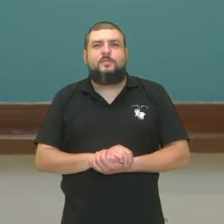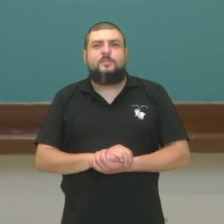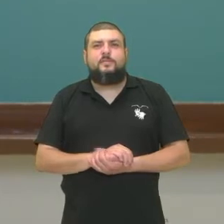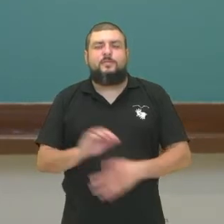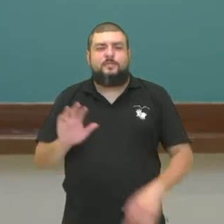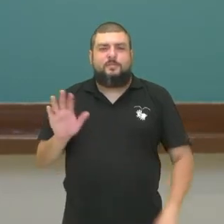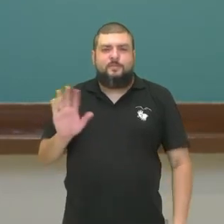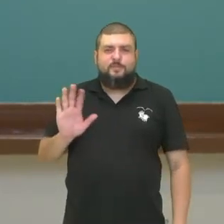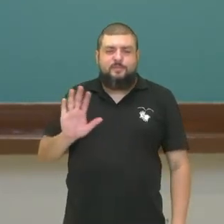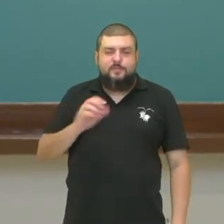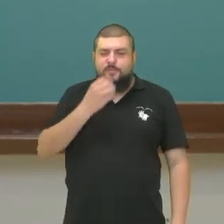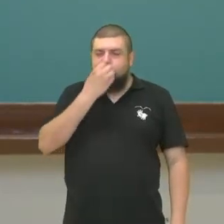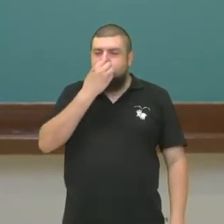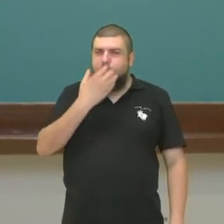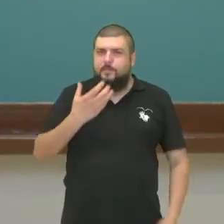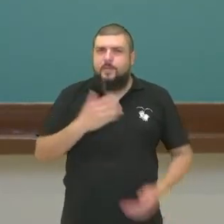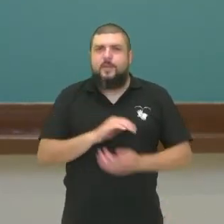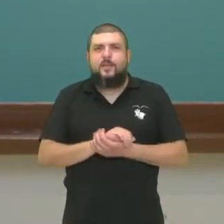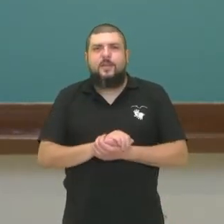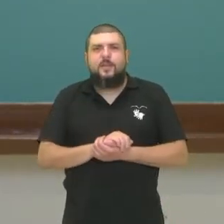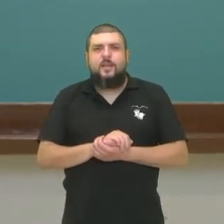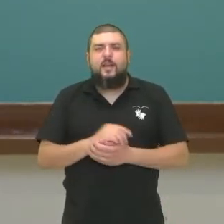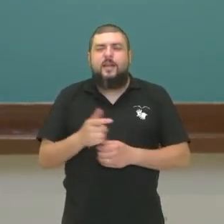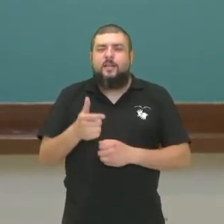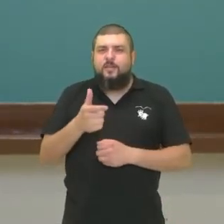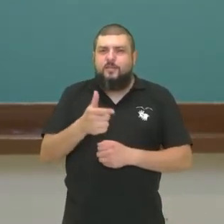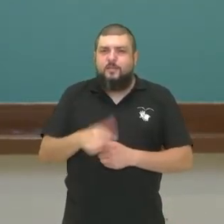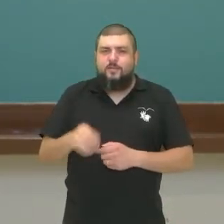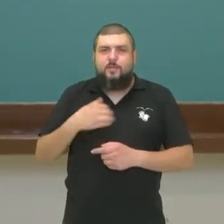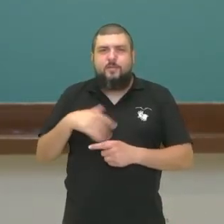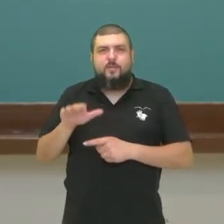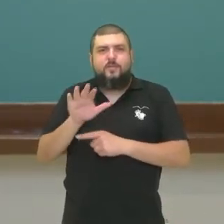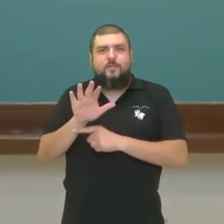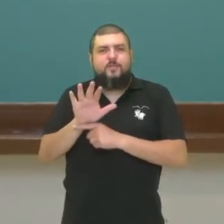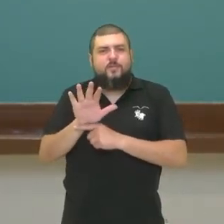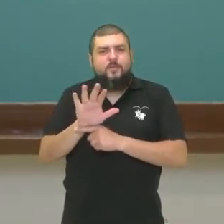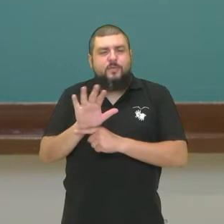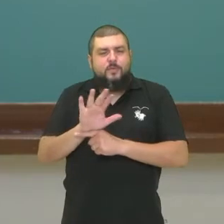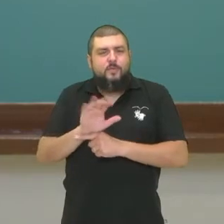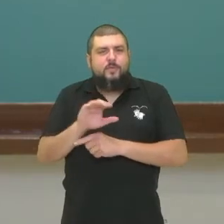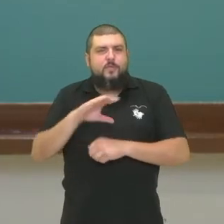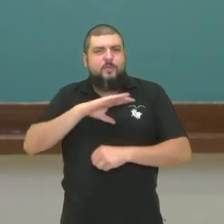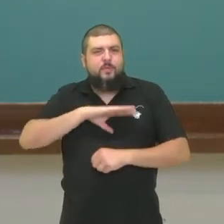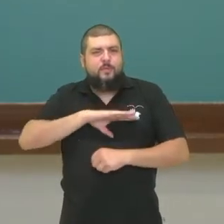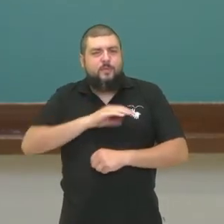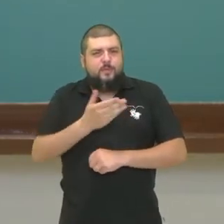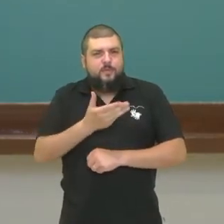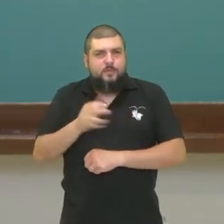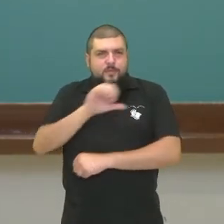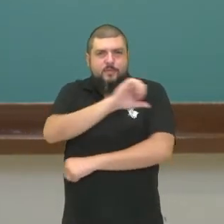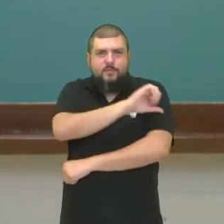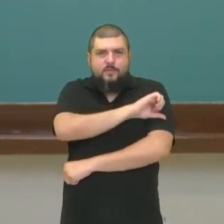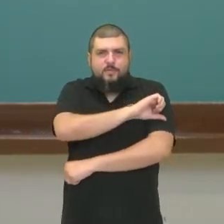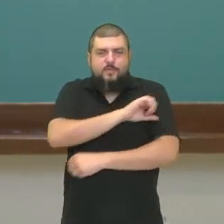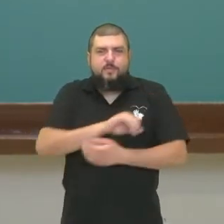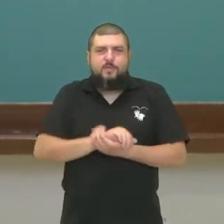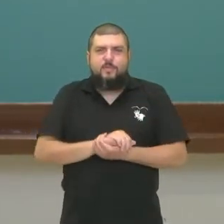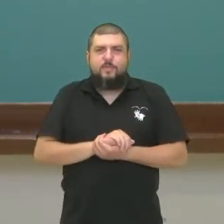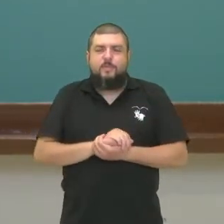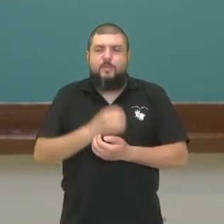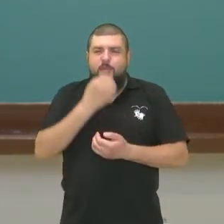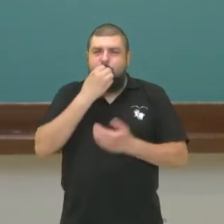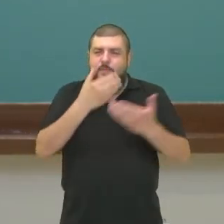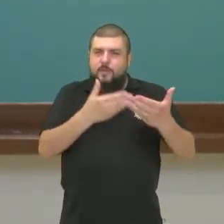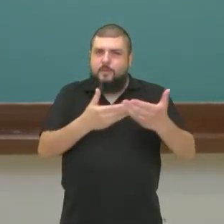Fala galera, beleza? Estamos começando o nosso vídeo de língua portuguesa do nono ano. Seja bem-vinda, seja